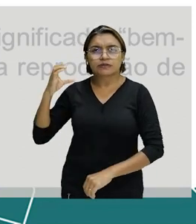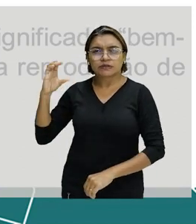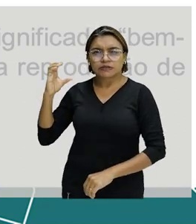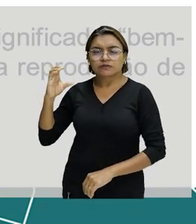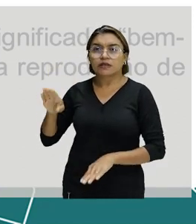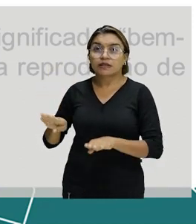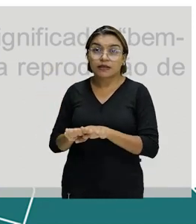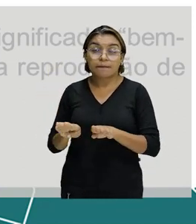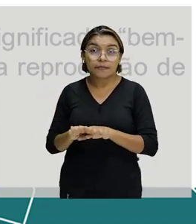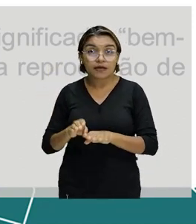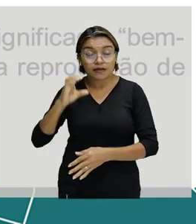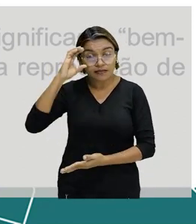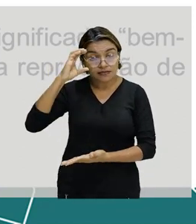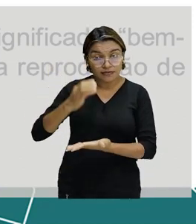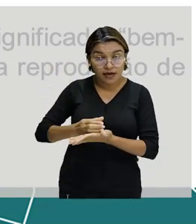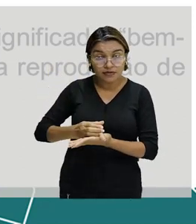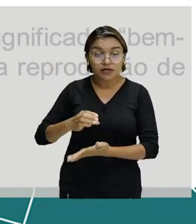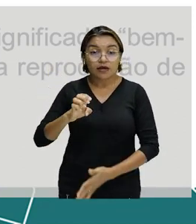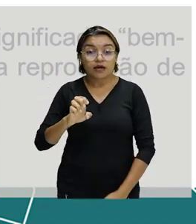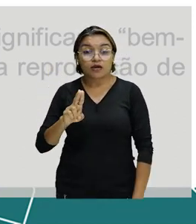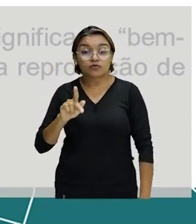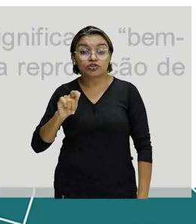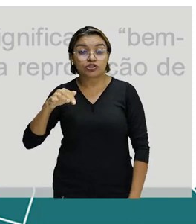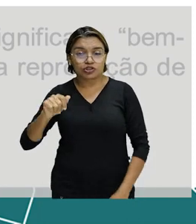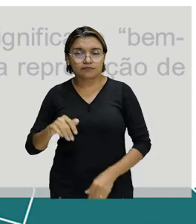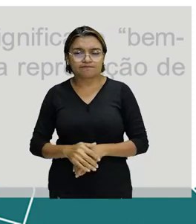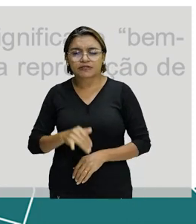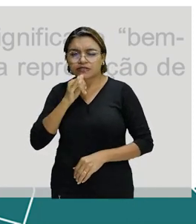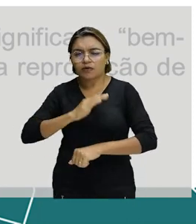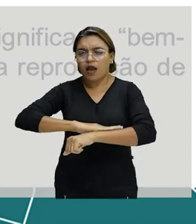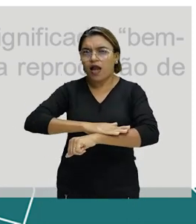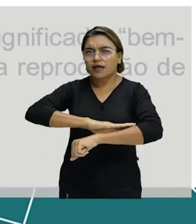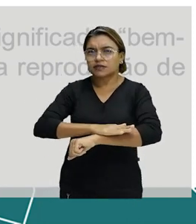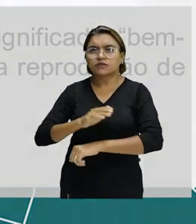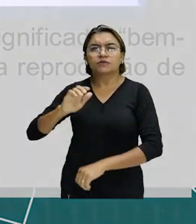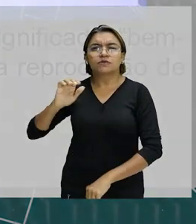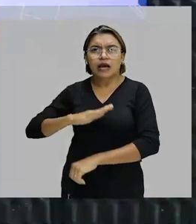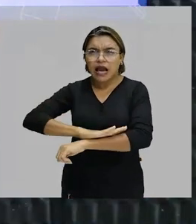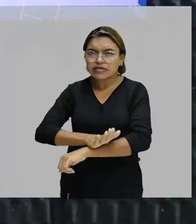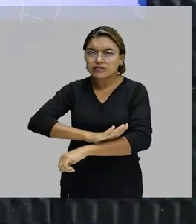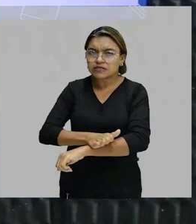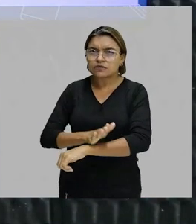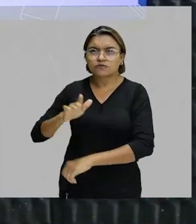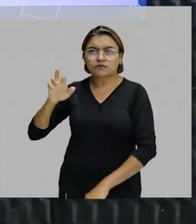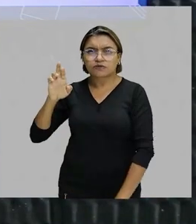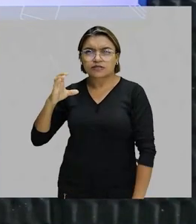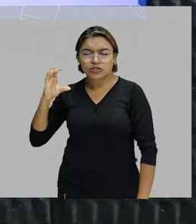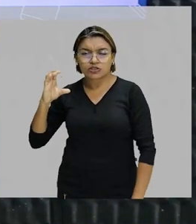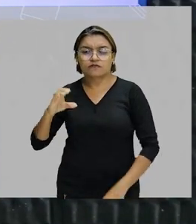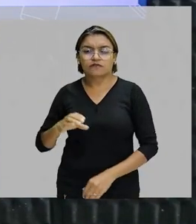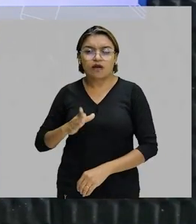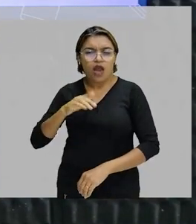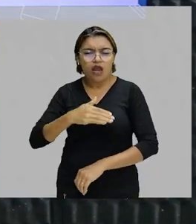da Eugenia vamos devagar racismo científico vamos entender isso aqui racismo Você já sabe o que que é né